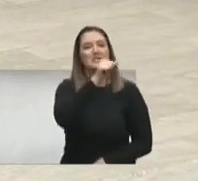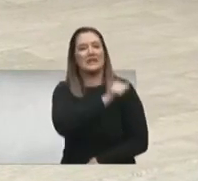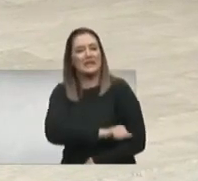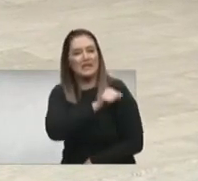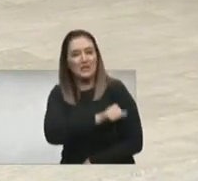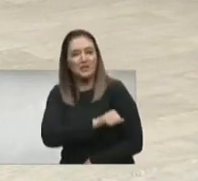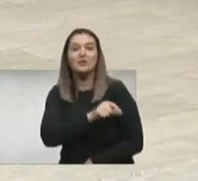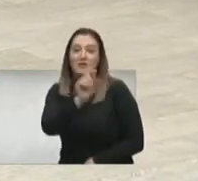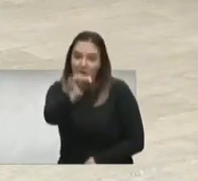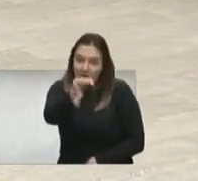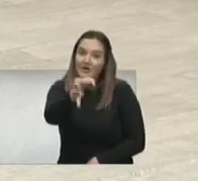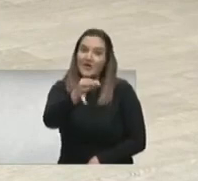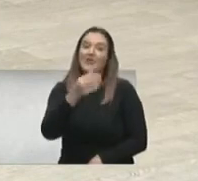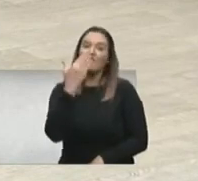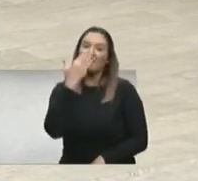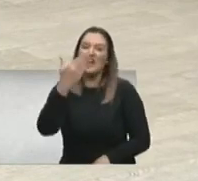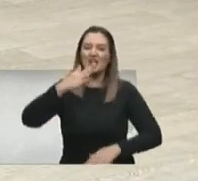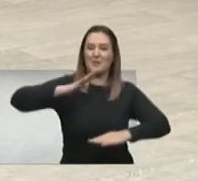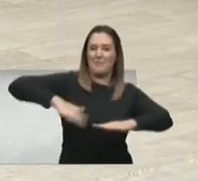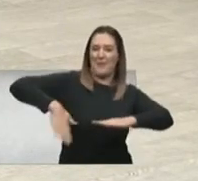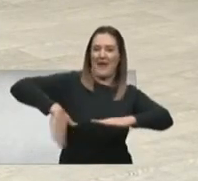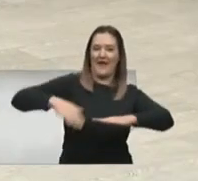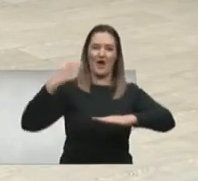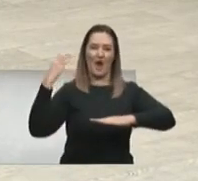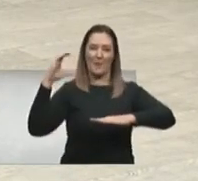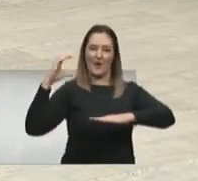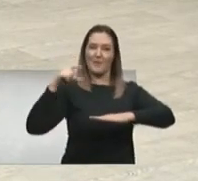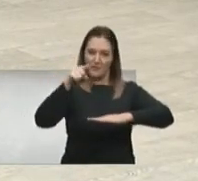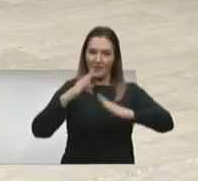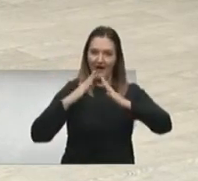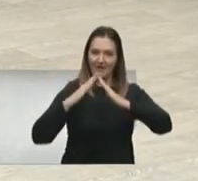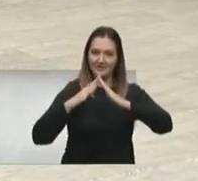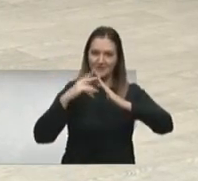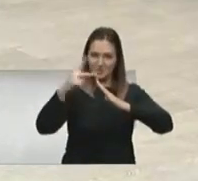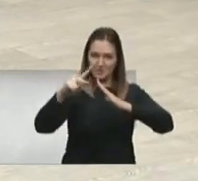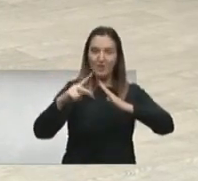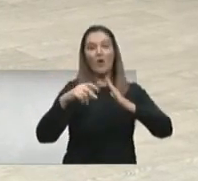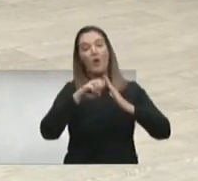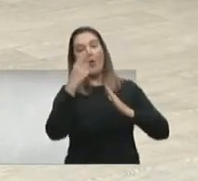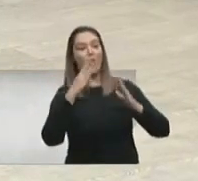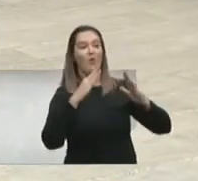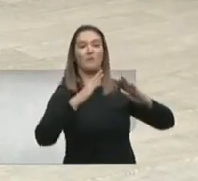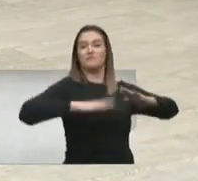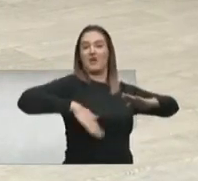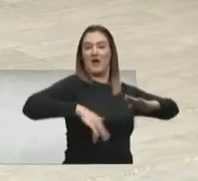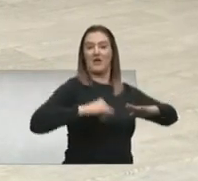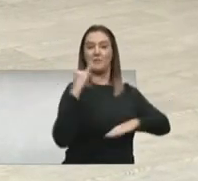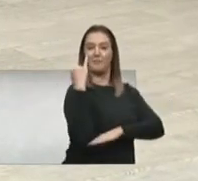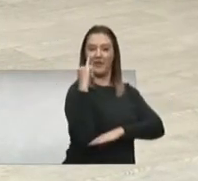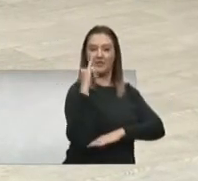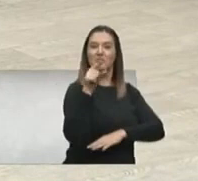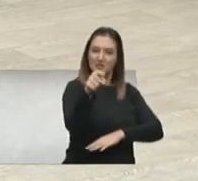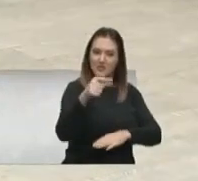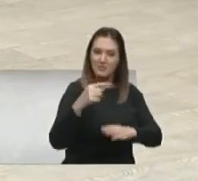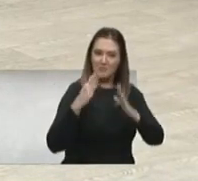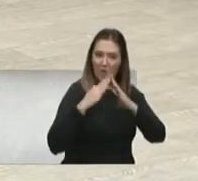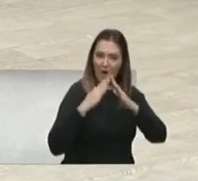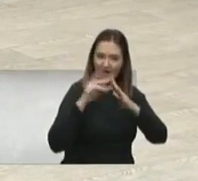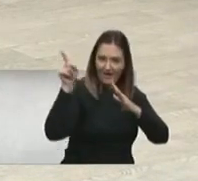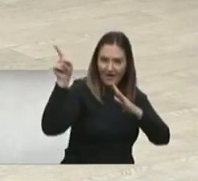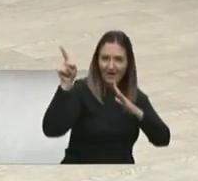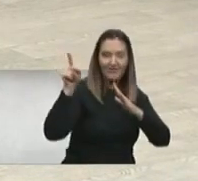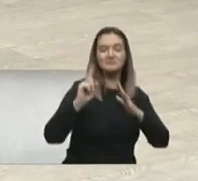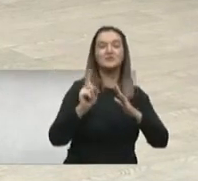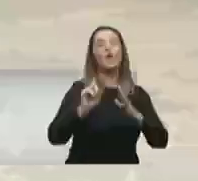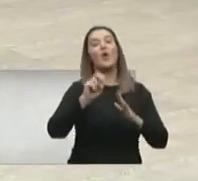Janeiro, isso, você que mora em frente à praia de Copacabana, você que mora em frente à praia de Ipanema, é você mesmo, você que está me assistindo agora